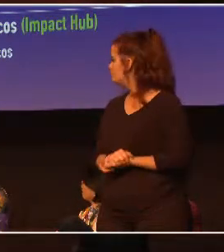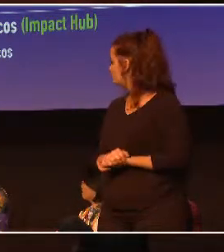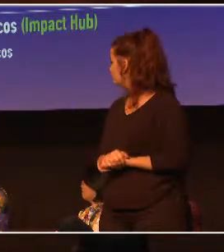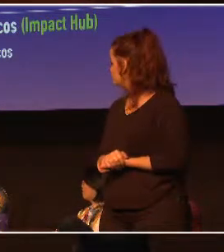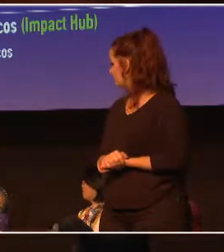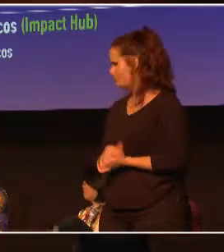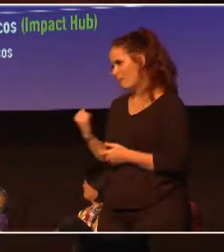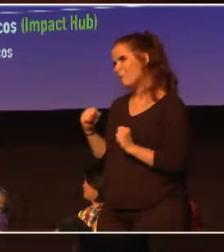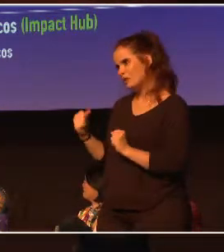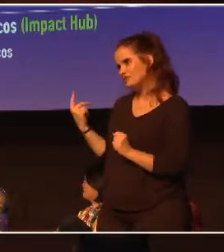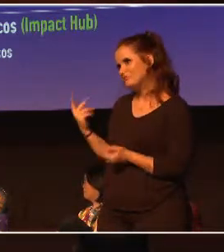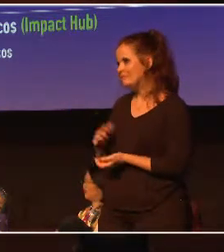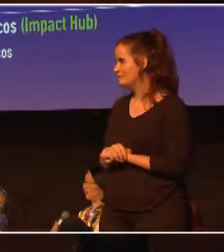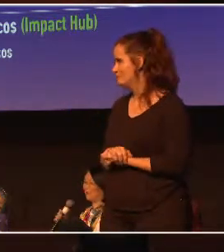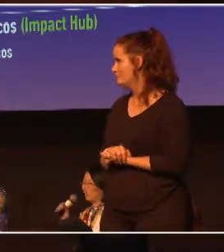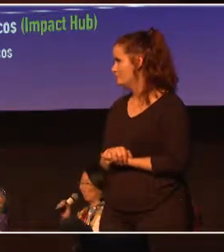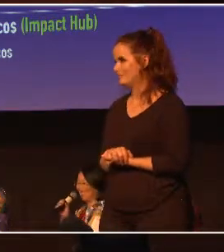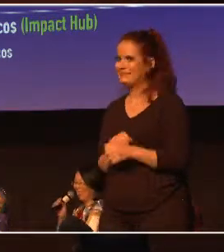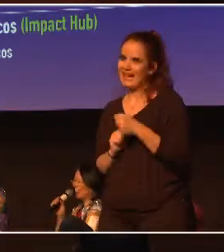Pode falar.